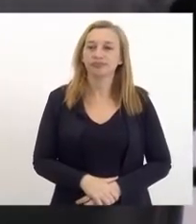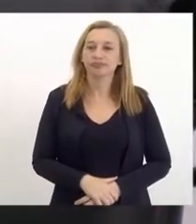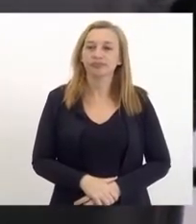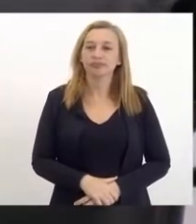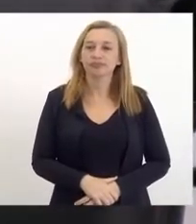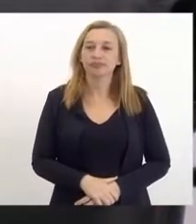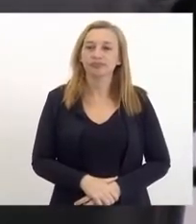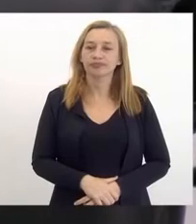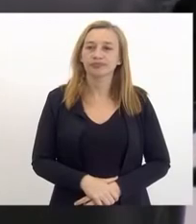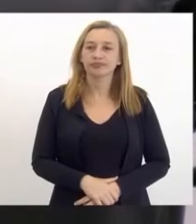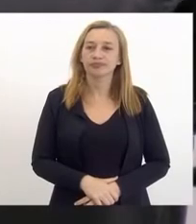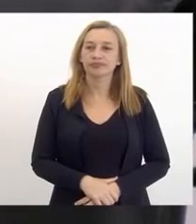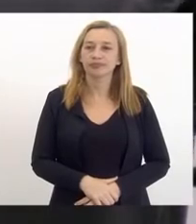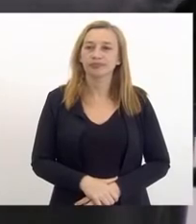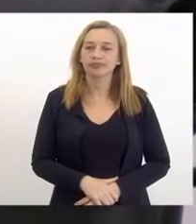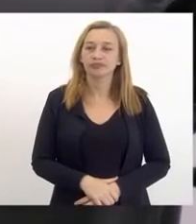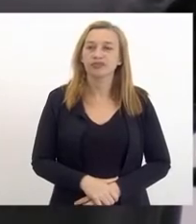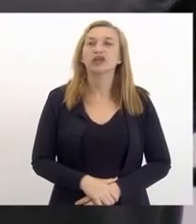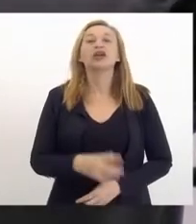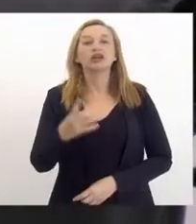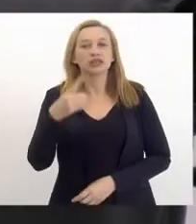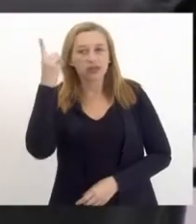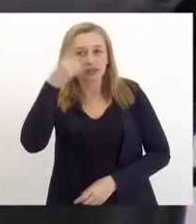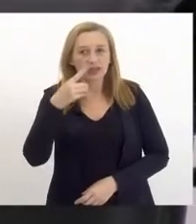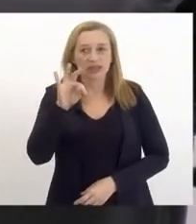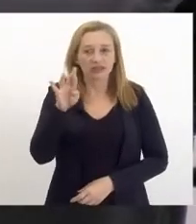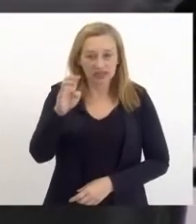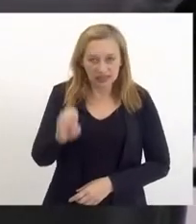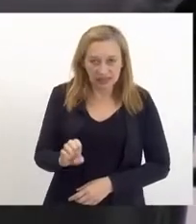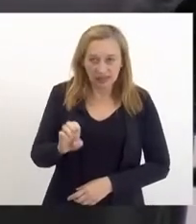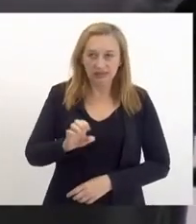E, nominalmente, deputada Franciane Mota.